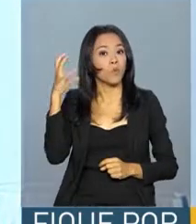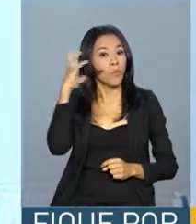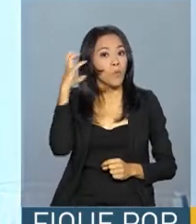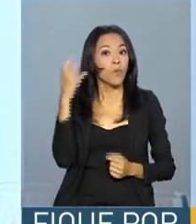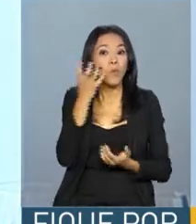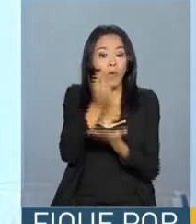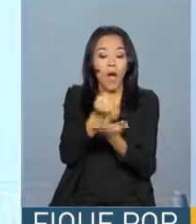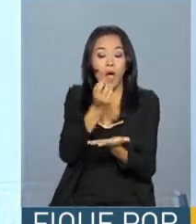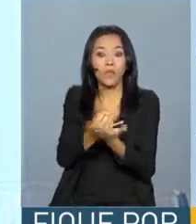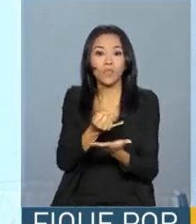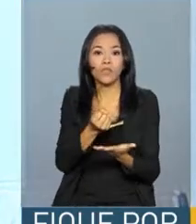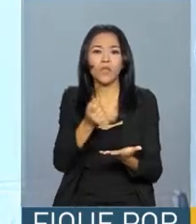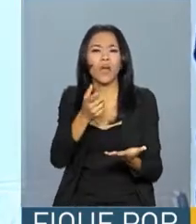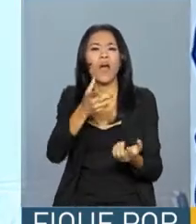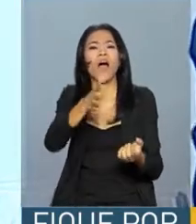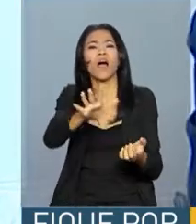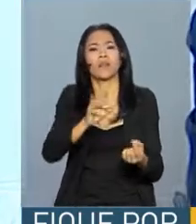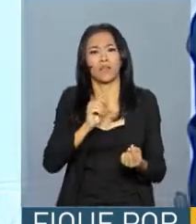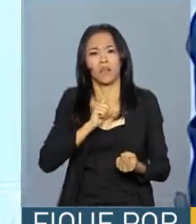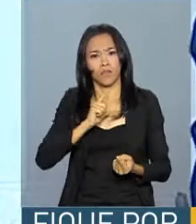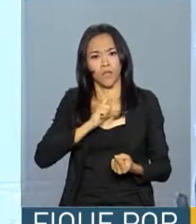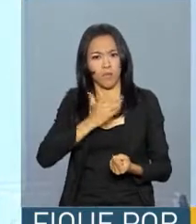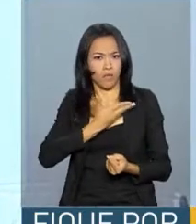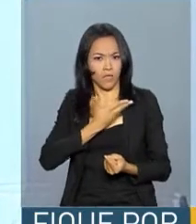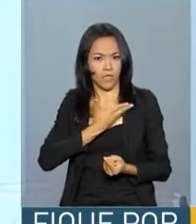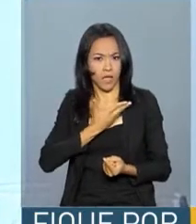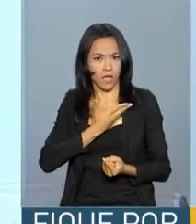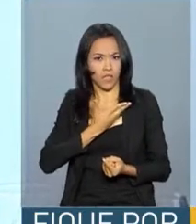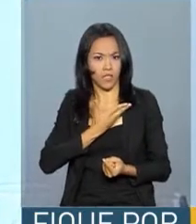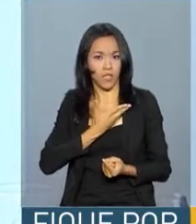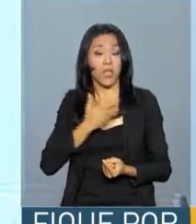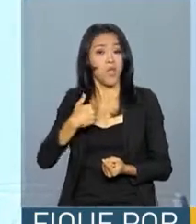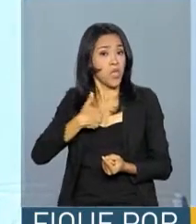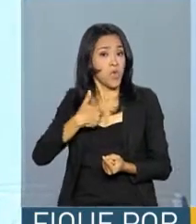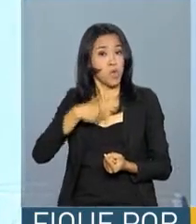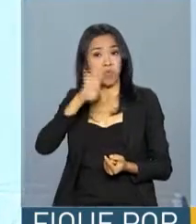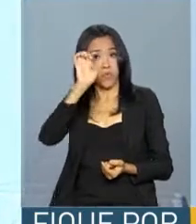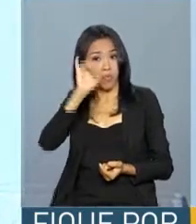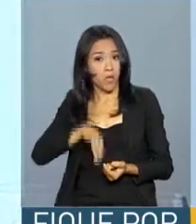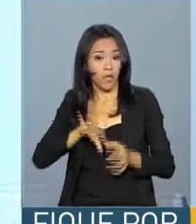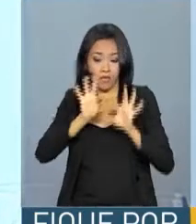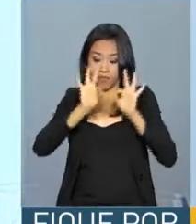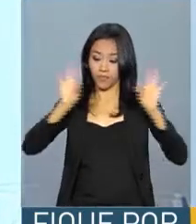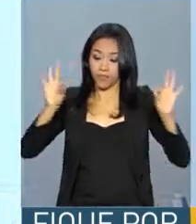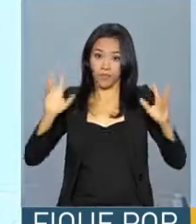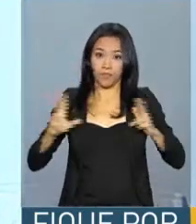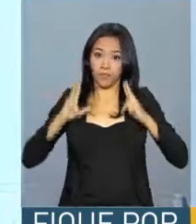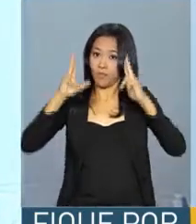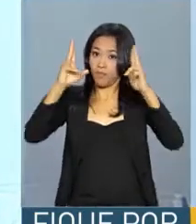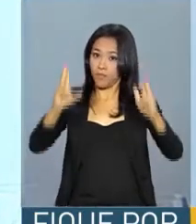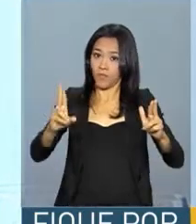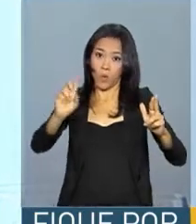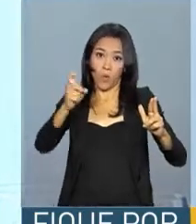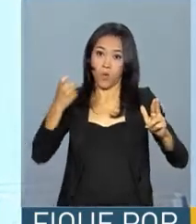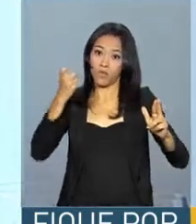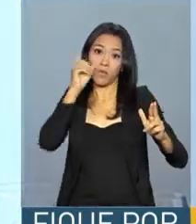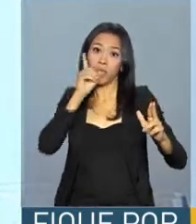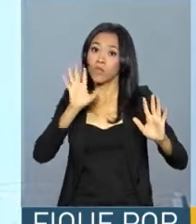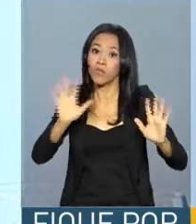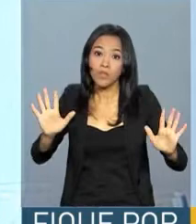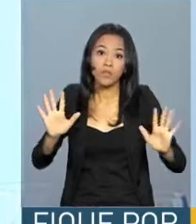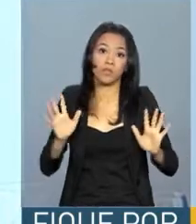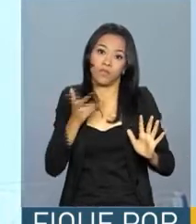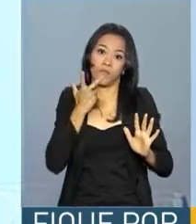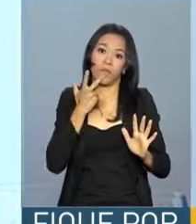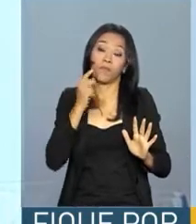que a frase era: eu tenho amizade, estou de bem, até usou essa expressão, estou de bem com o ex-deputado. Eu digo, mantenha isso. Esse